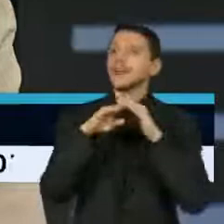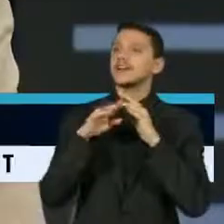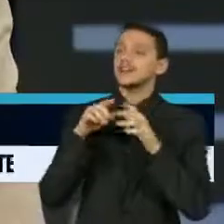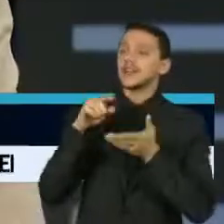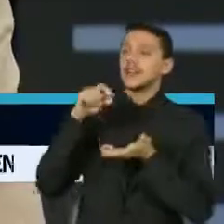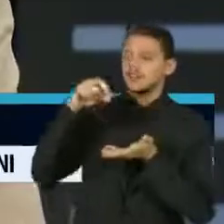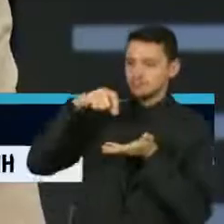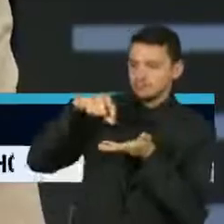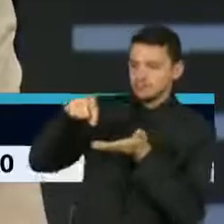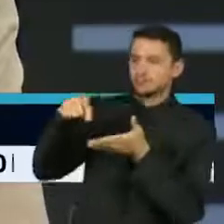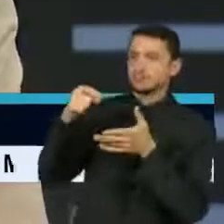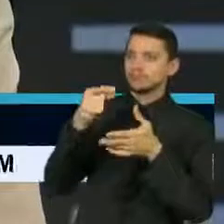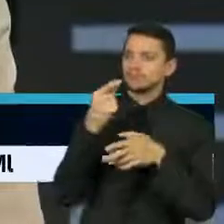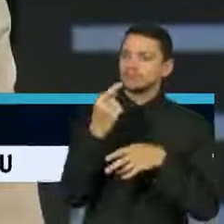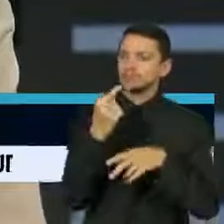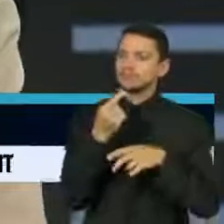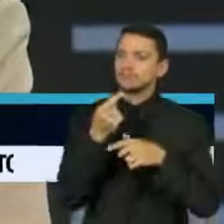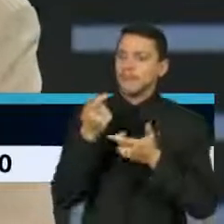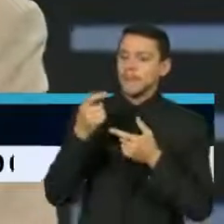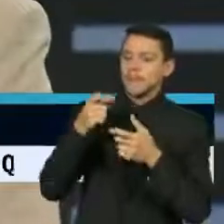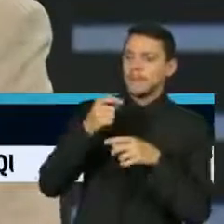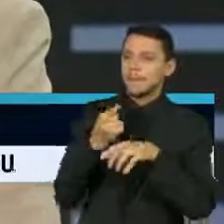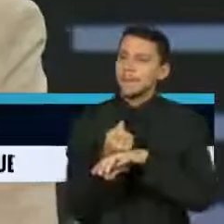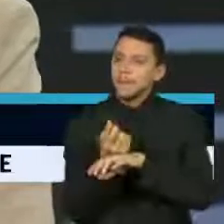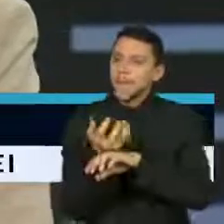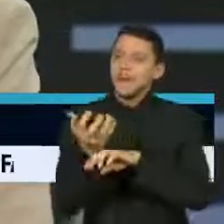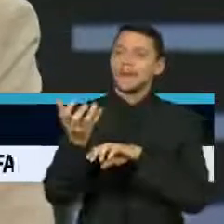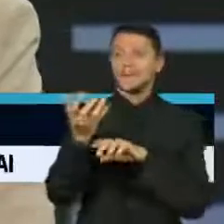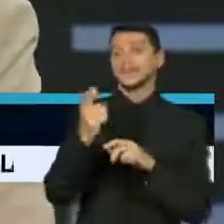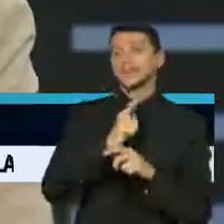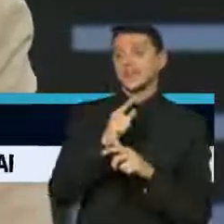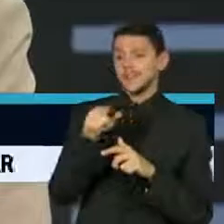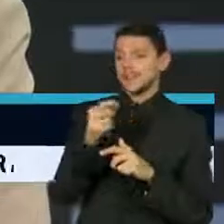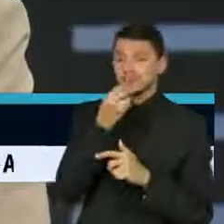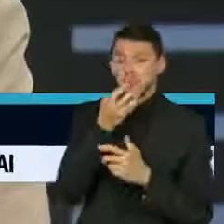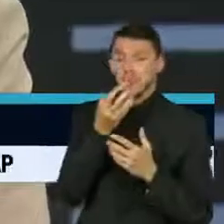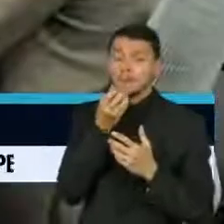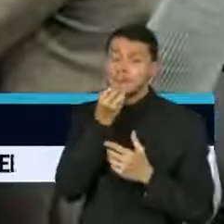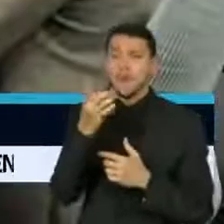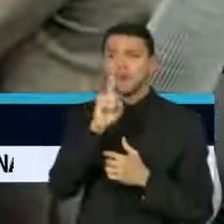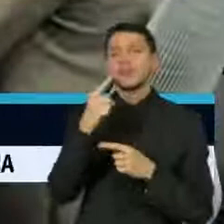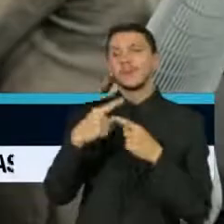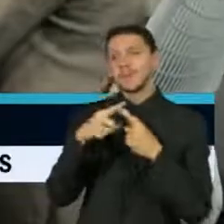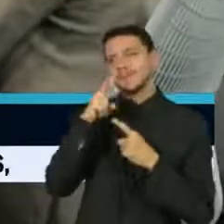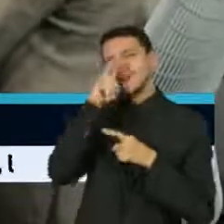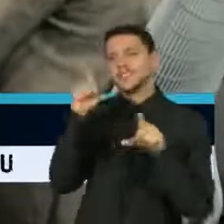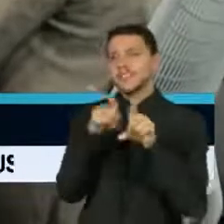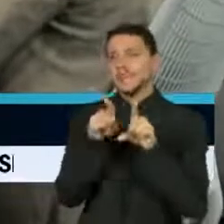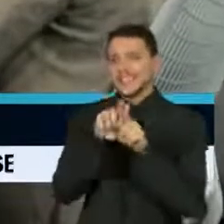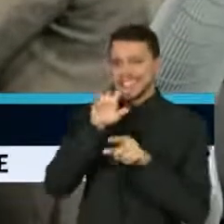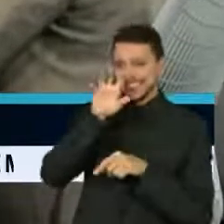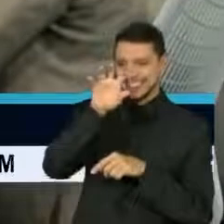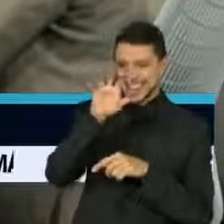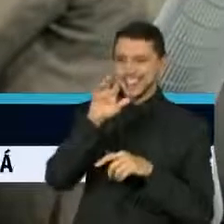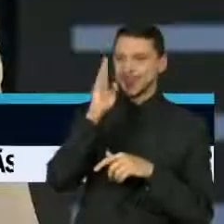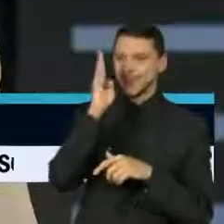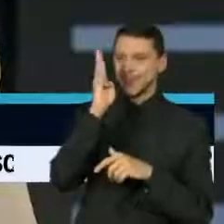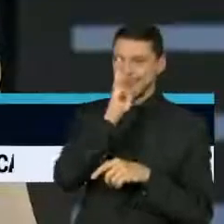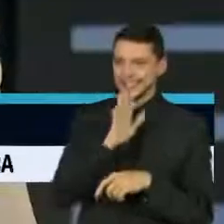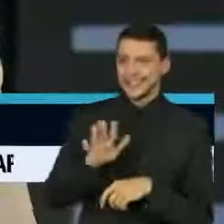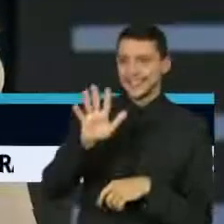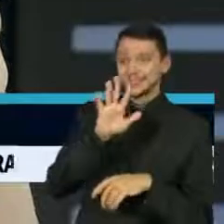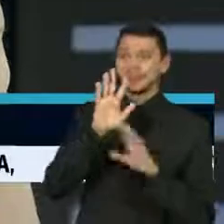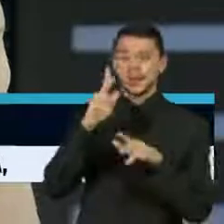secretário Meirelles não foi tão bem porque também O agronegócio tem uma força muito grande no centro-oeste mas aqui em São Paulo sofreu um pouco